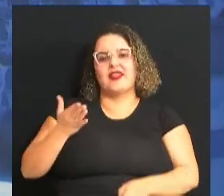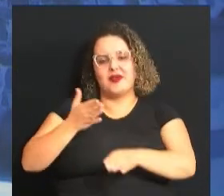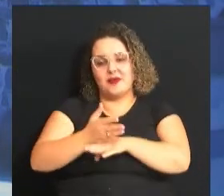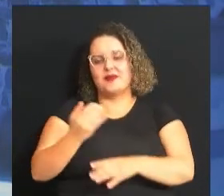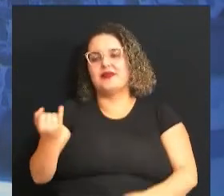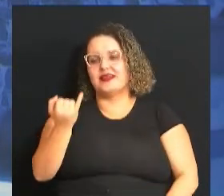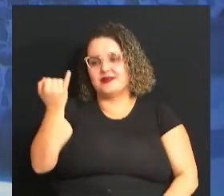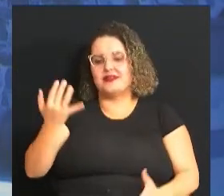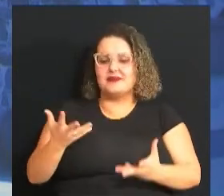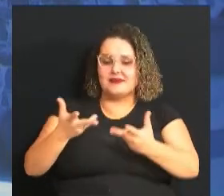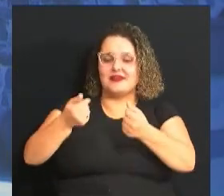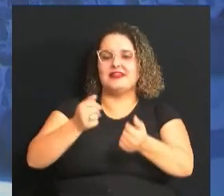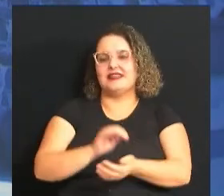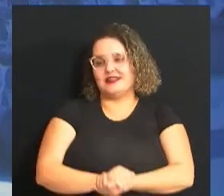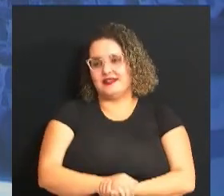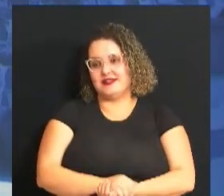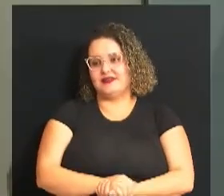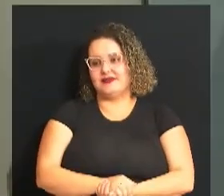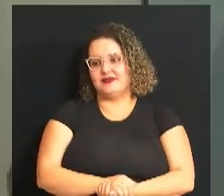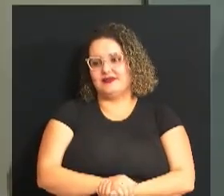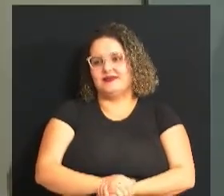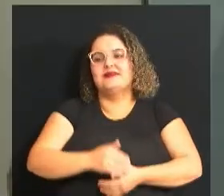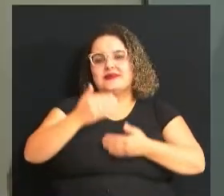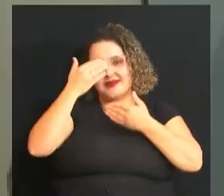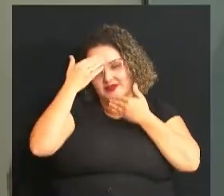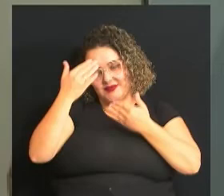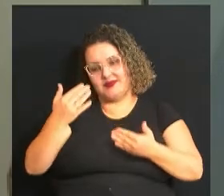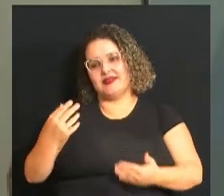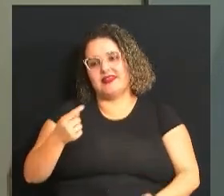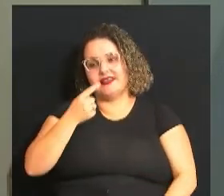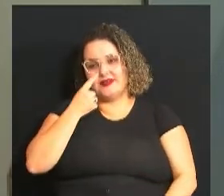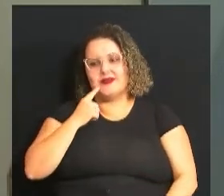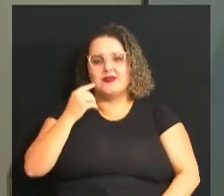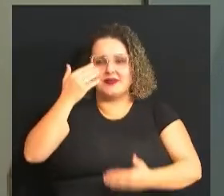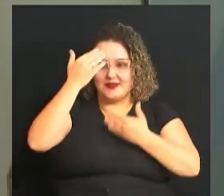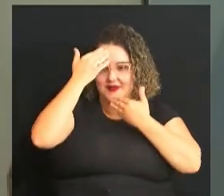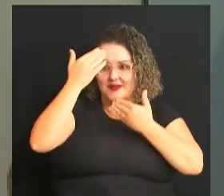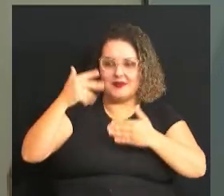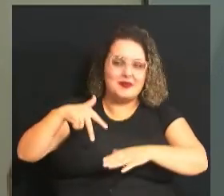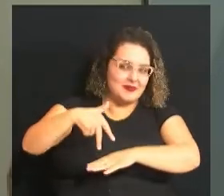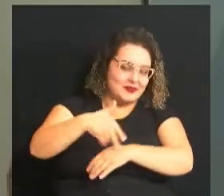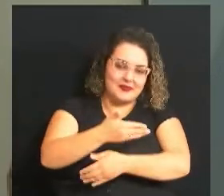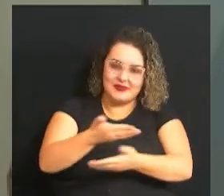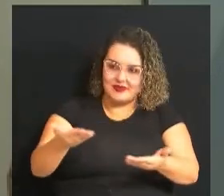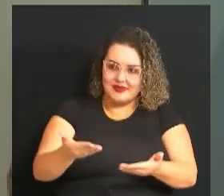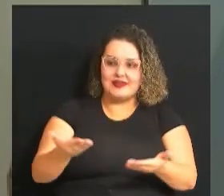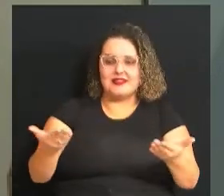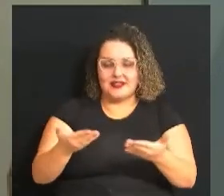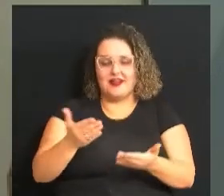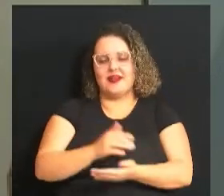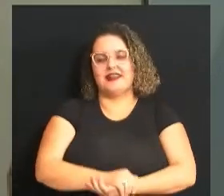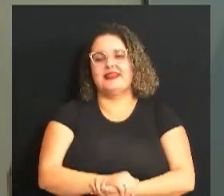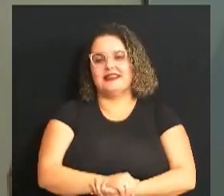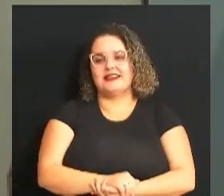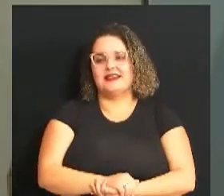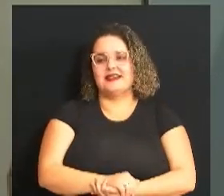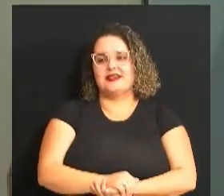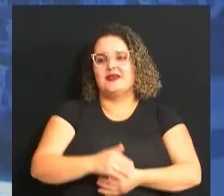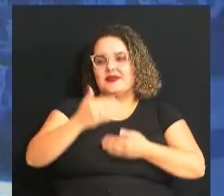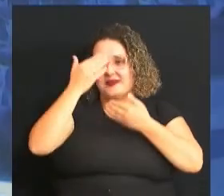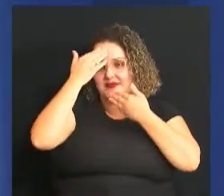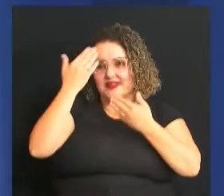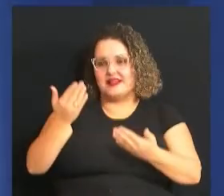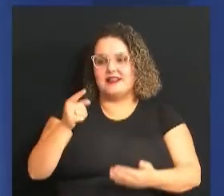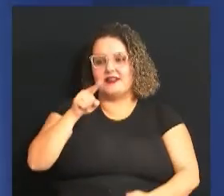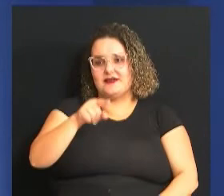rica. Muito obrigada, Viviane. Eu que agradeço e me coloco à disposição desde já. Para você e você